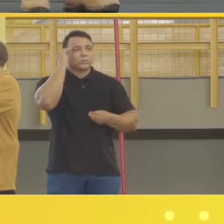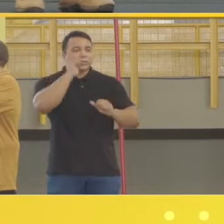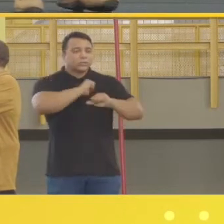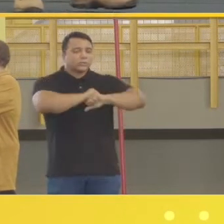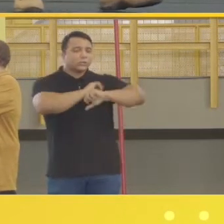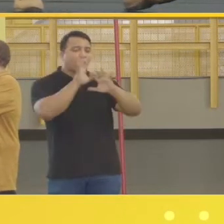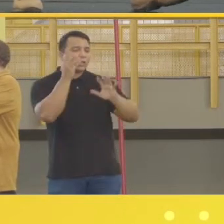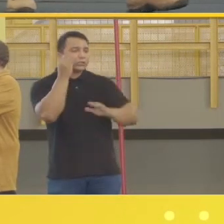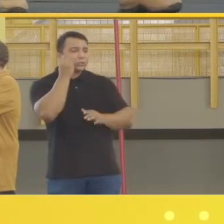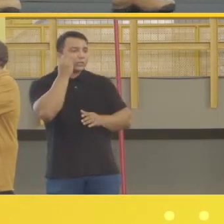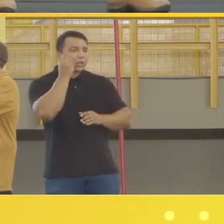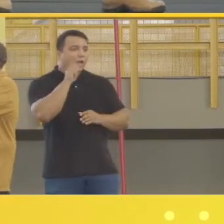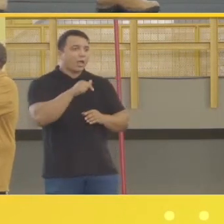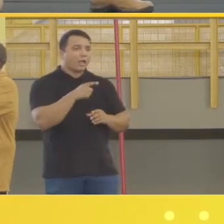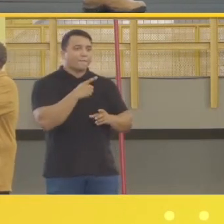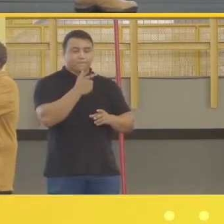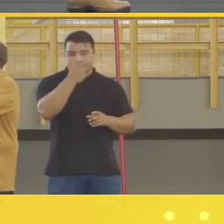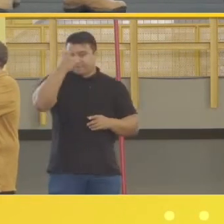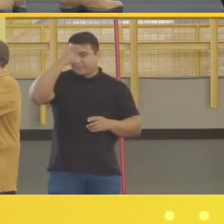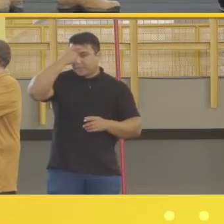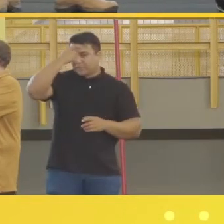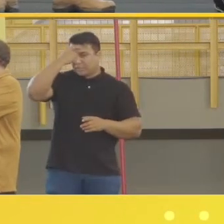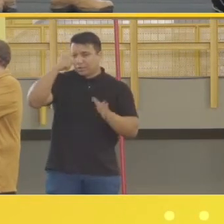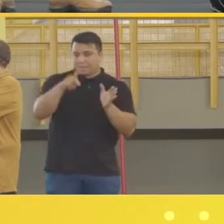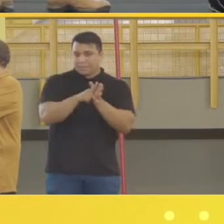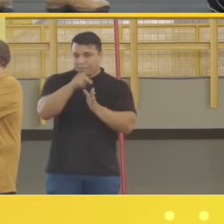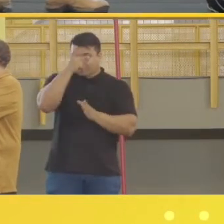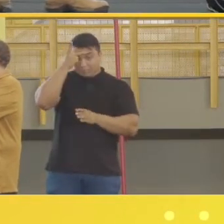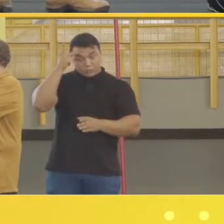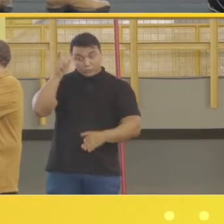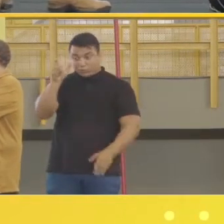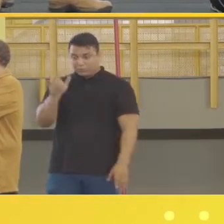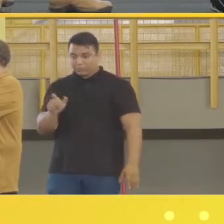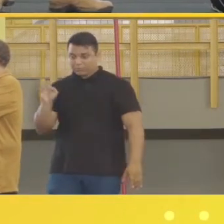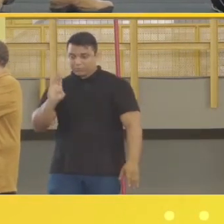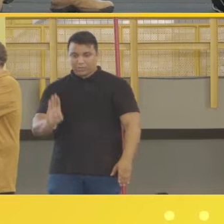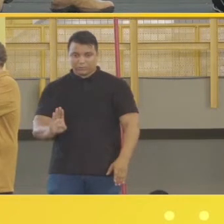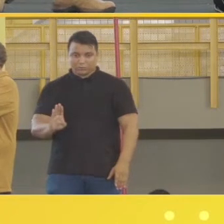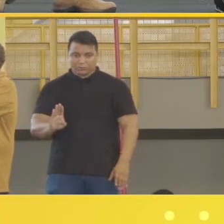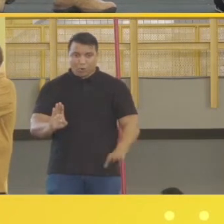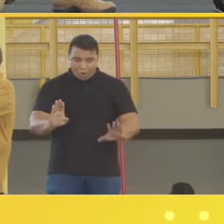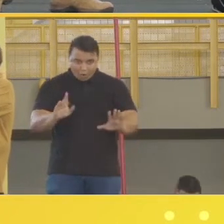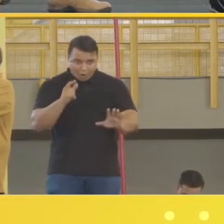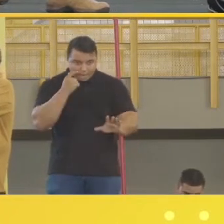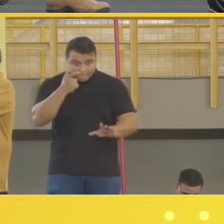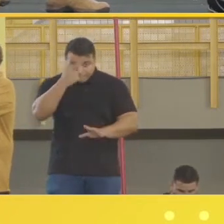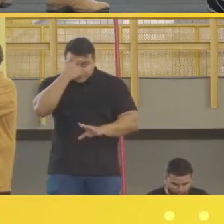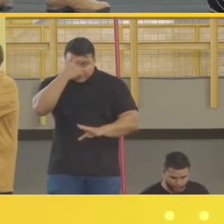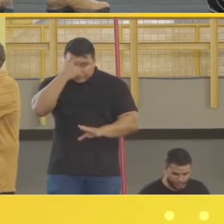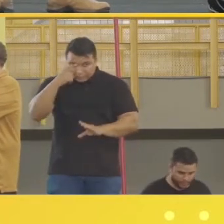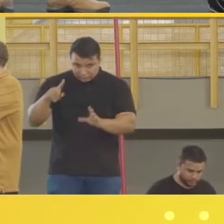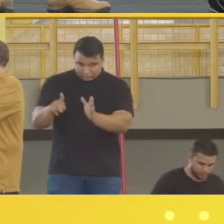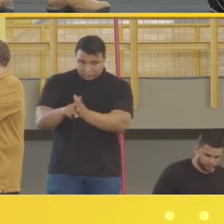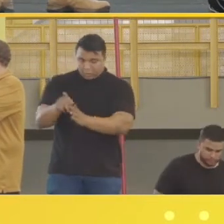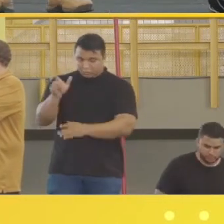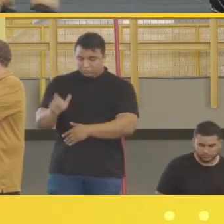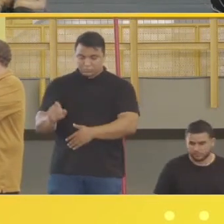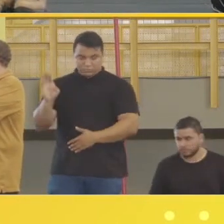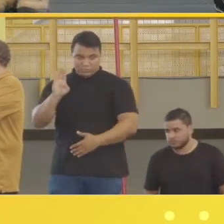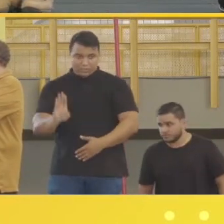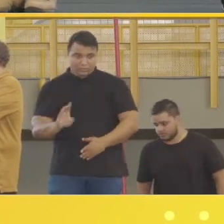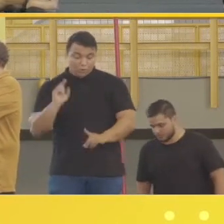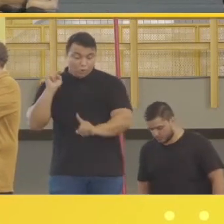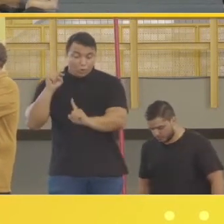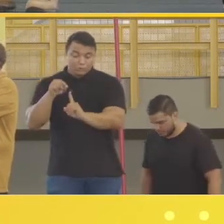tentar compreender a mentalidade do brasileiro. Guardem isso com muita atenção. O objetivo